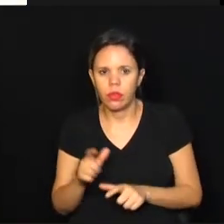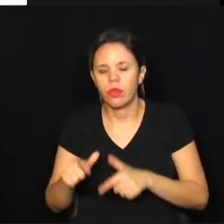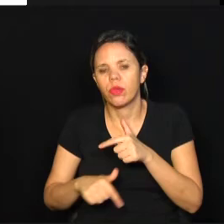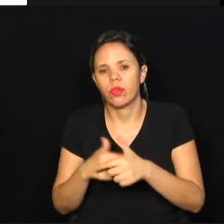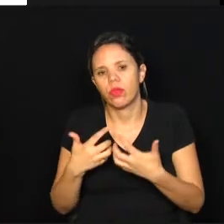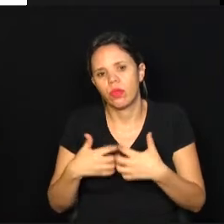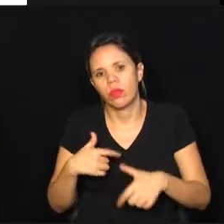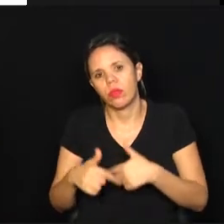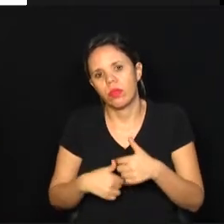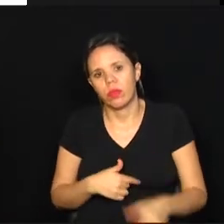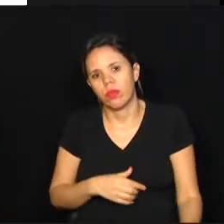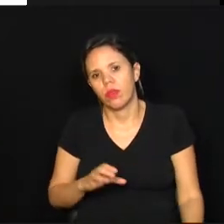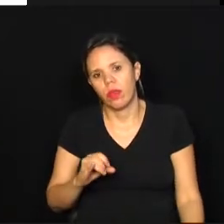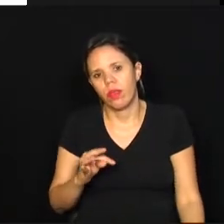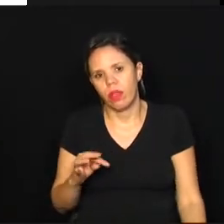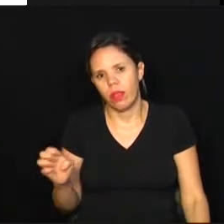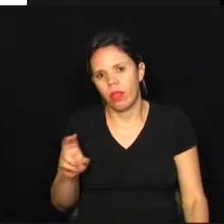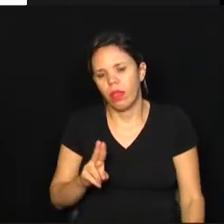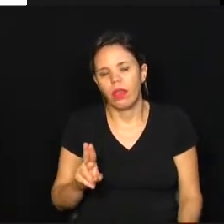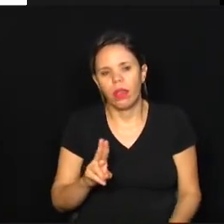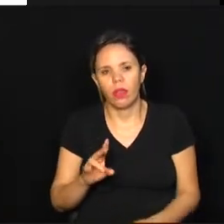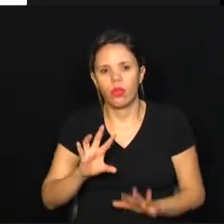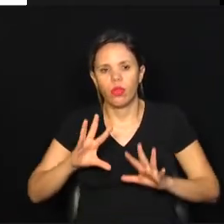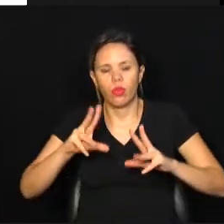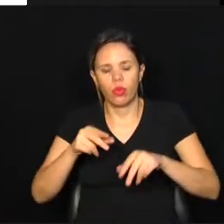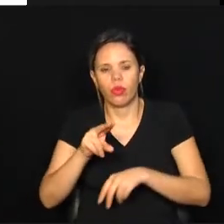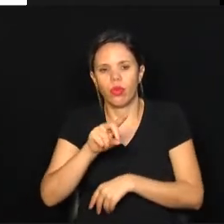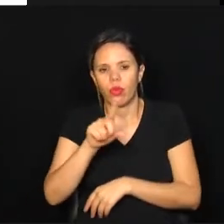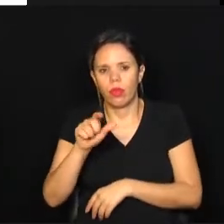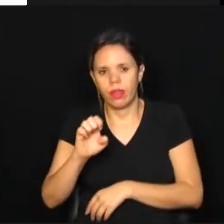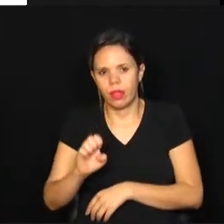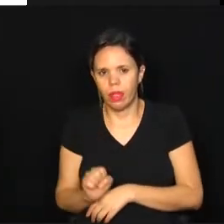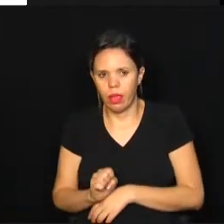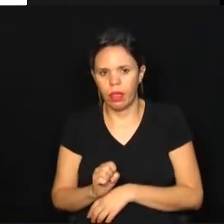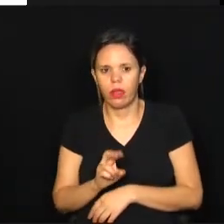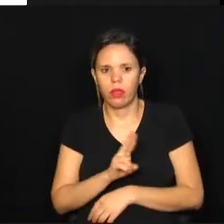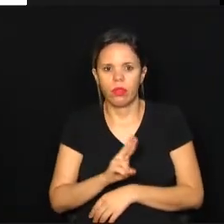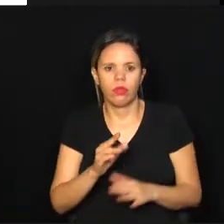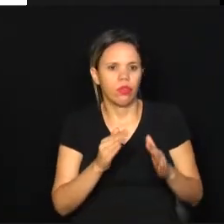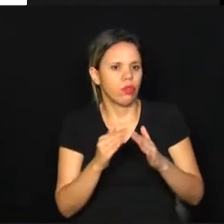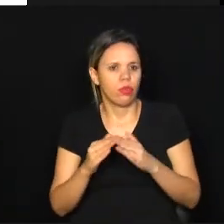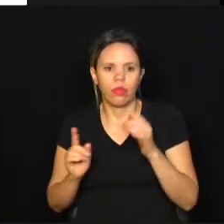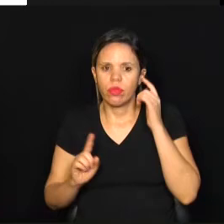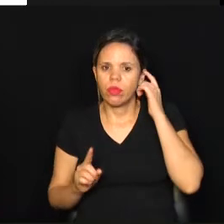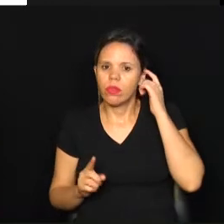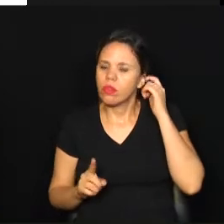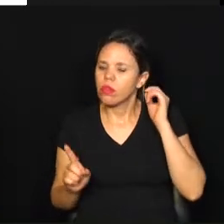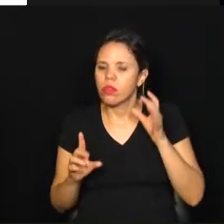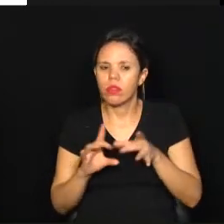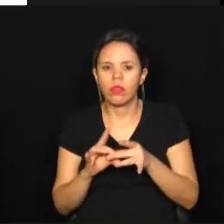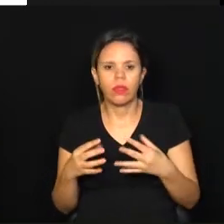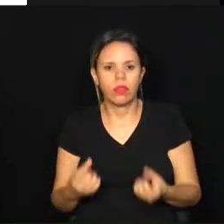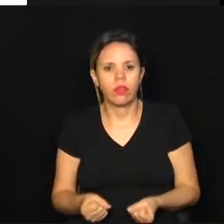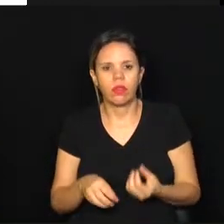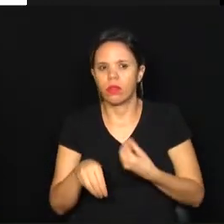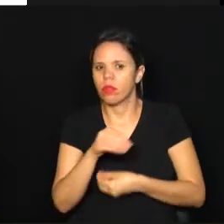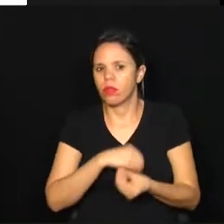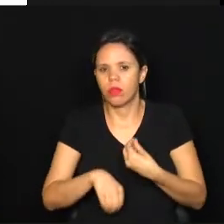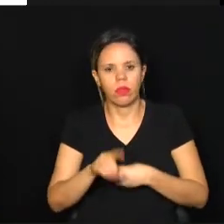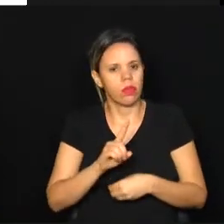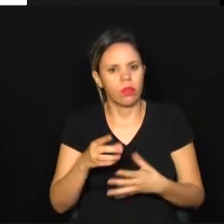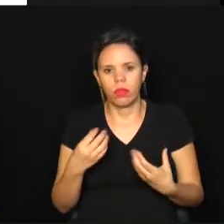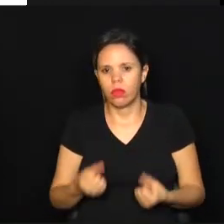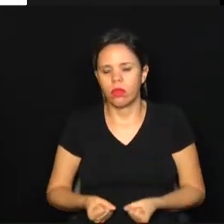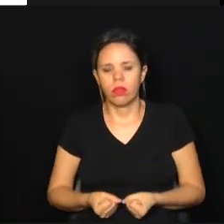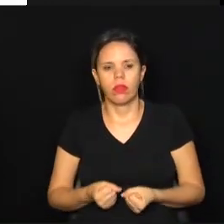atividade. Hoje no Ciatec é tudo ZAI, não permitindo usos residenciais, o que não permite um uso misto, o que não